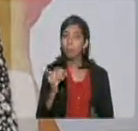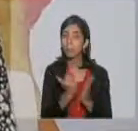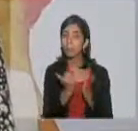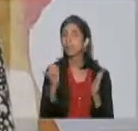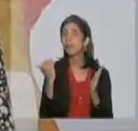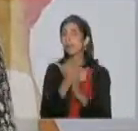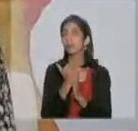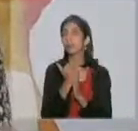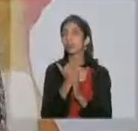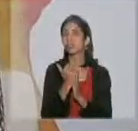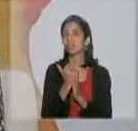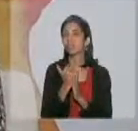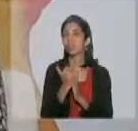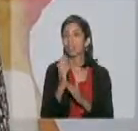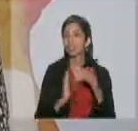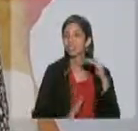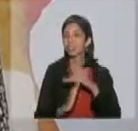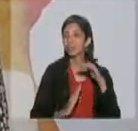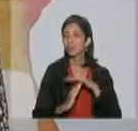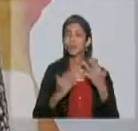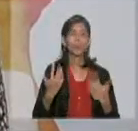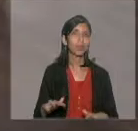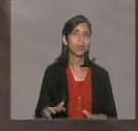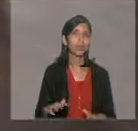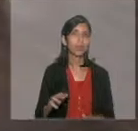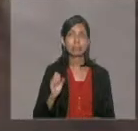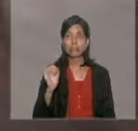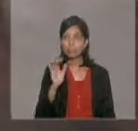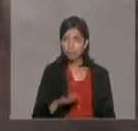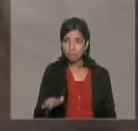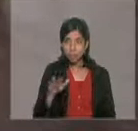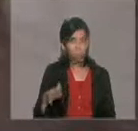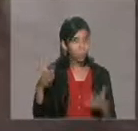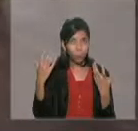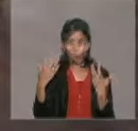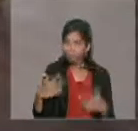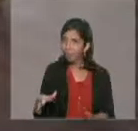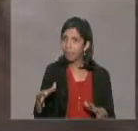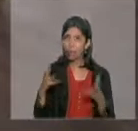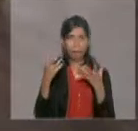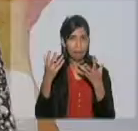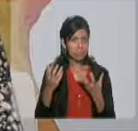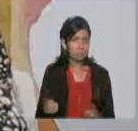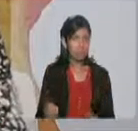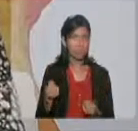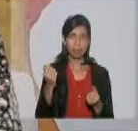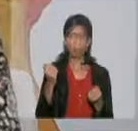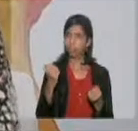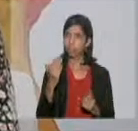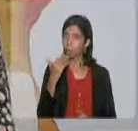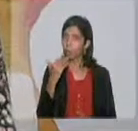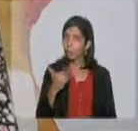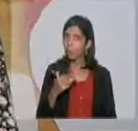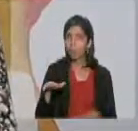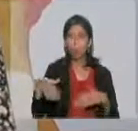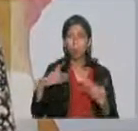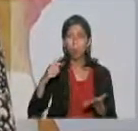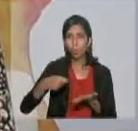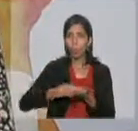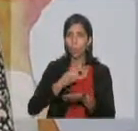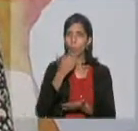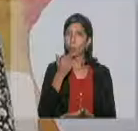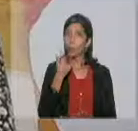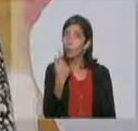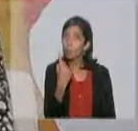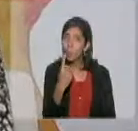além do que ela está dizendo que quer. Entendi. Então, se a criança não está querendo aceitar mais alimentação ou comeu uma colher e